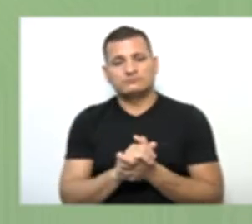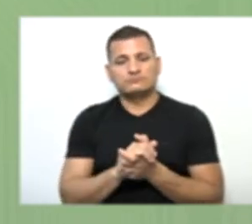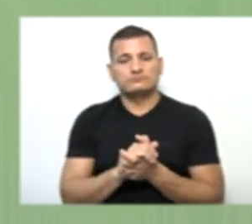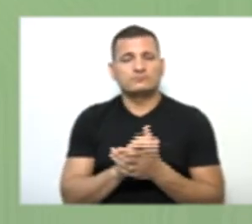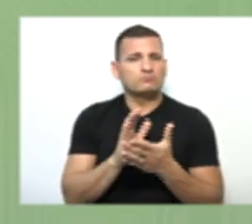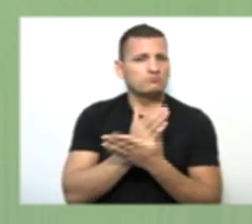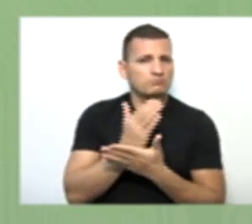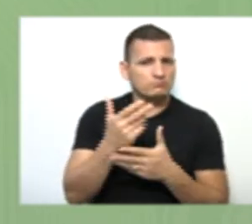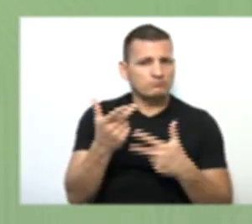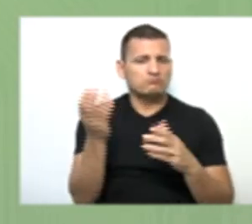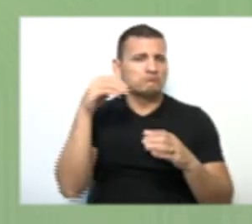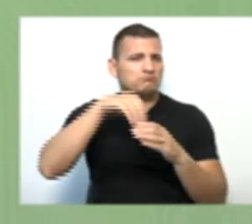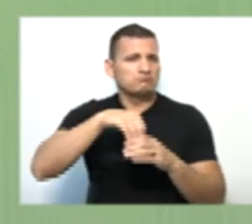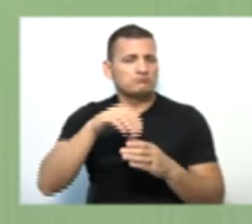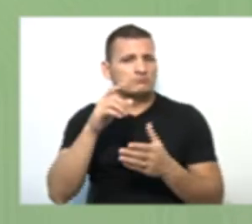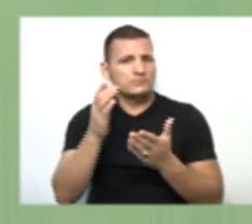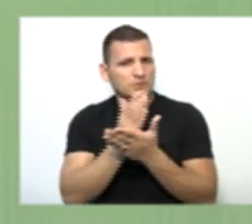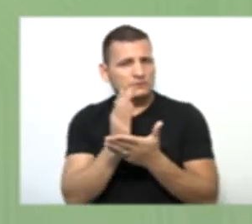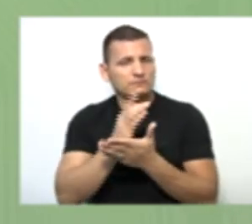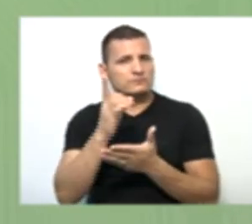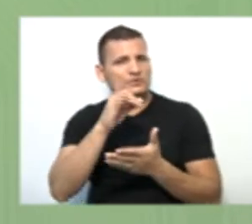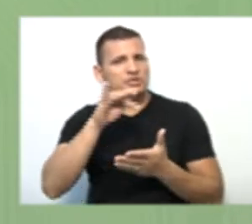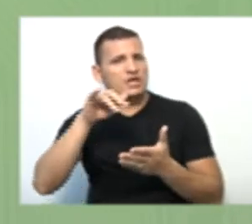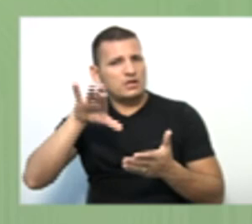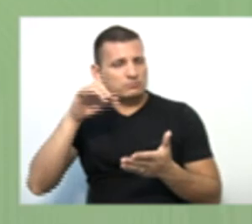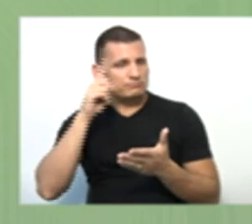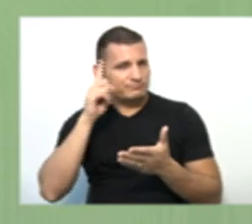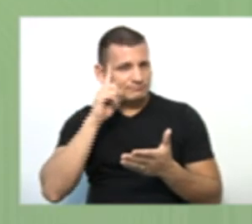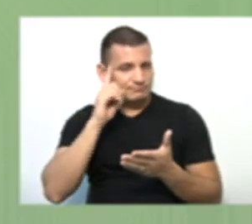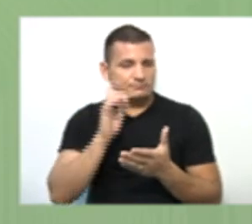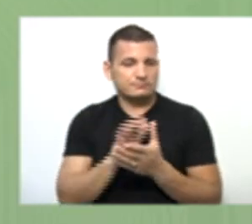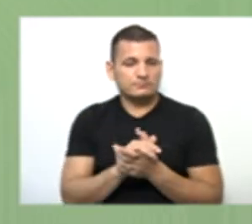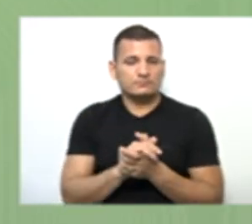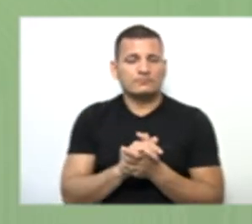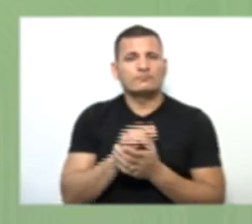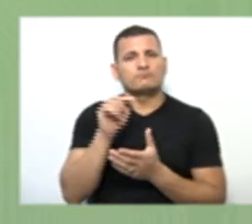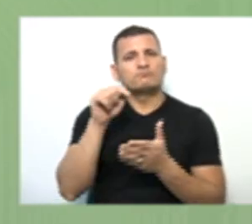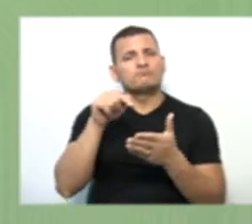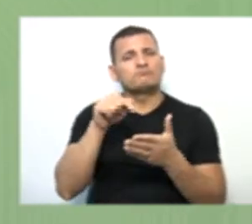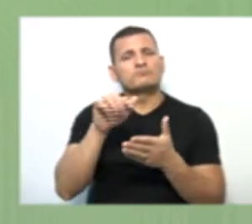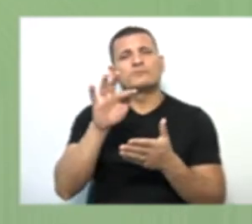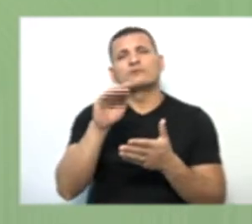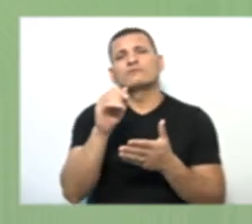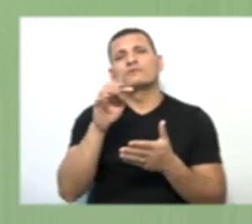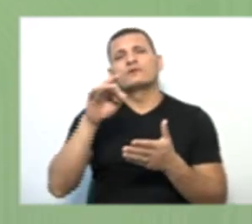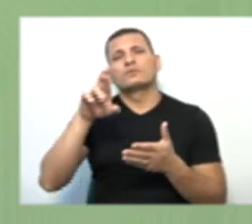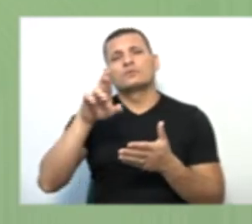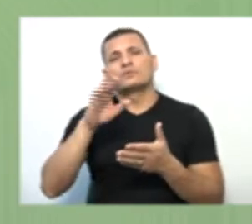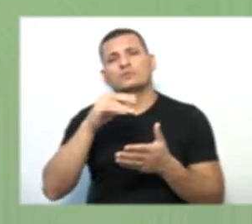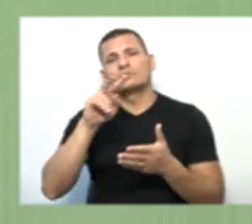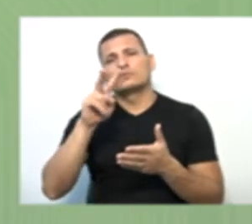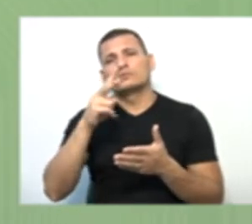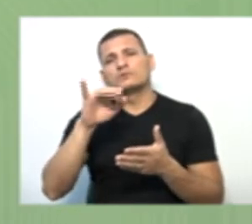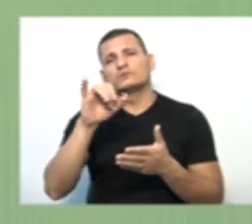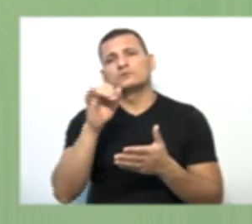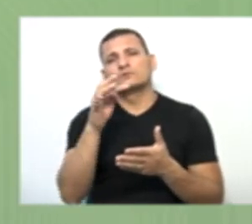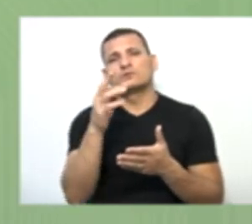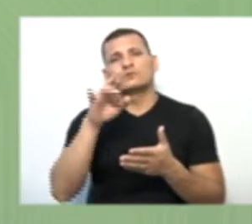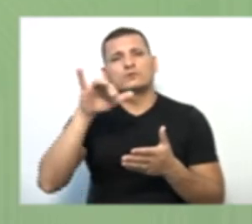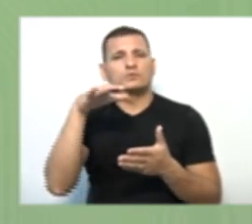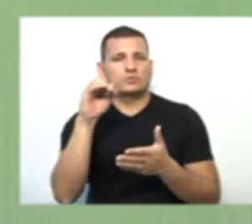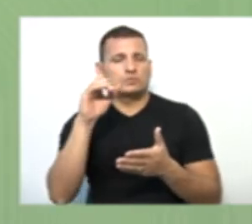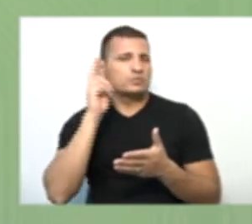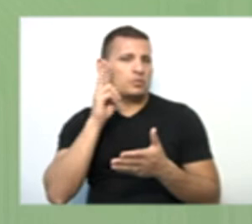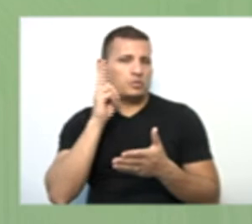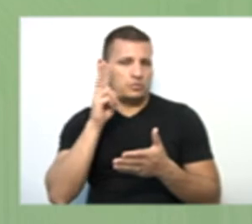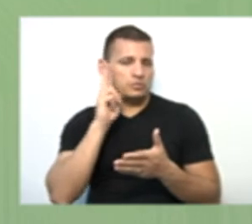gente vai ver dentro do livro diário. Primeiro elemento, fator histórico. Está vendo ali, aluno? O fator histórico.